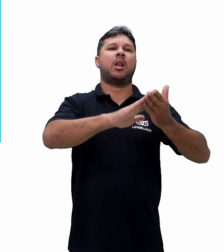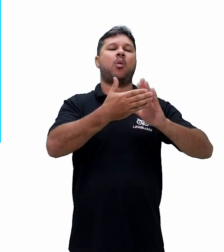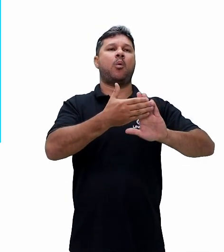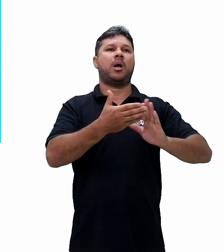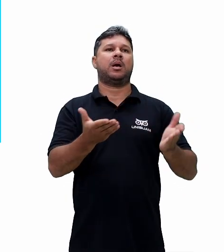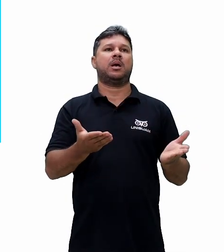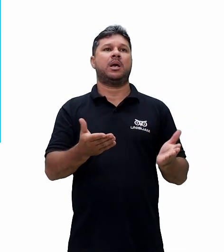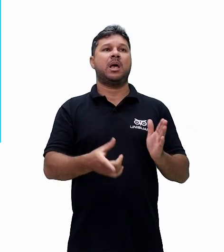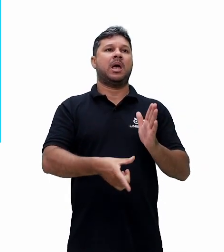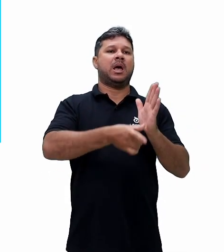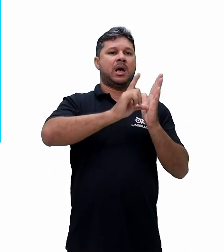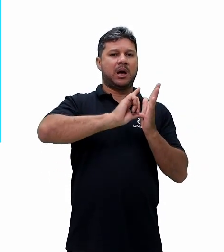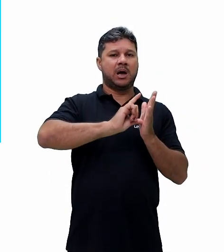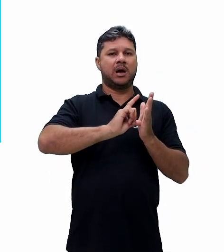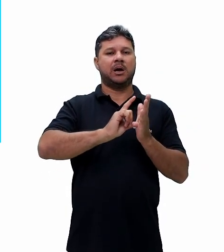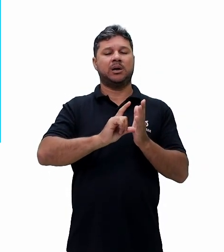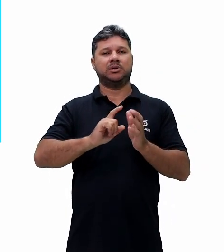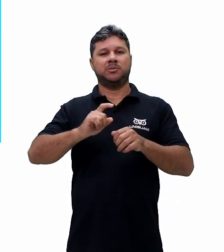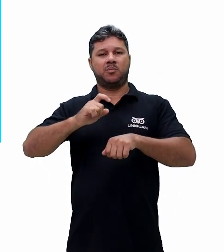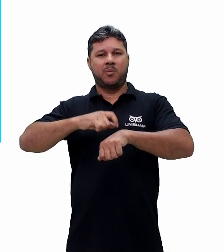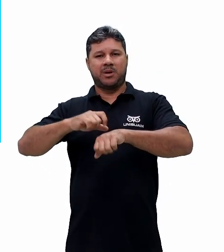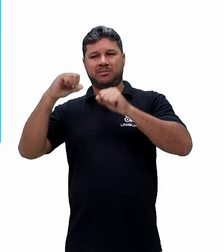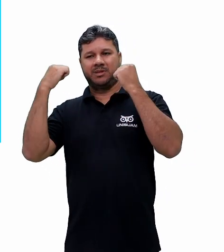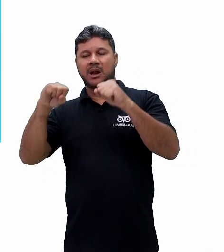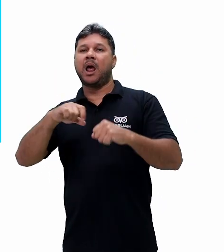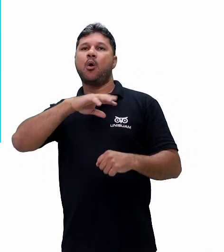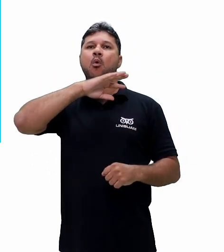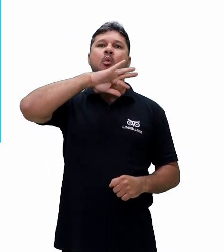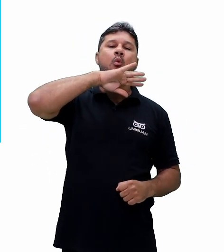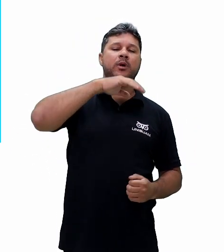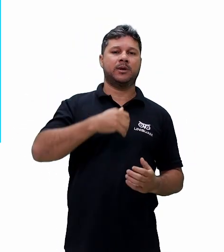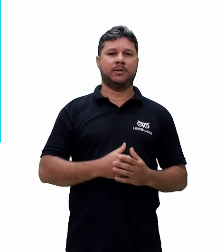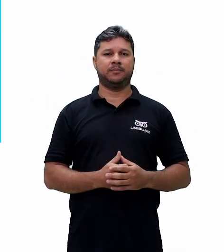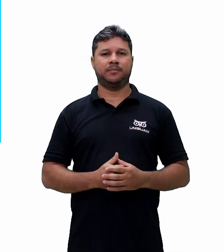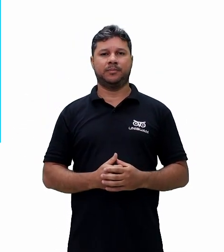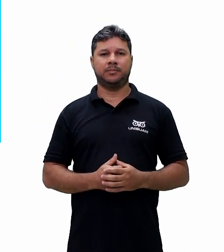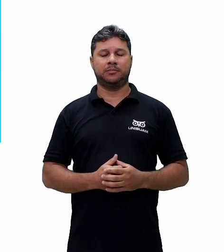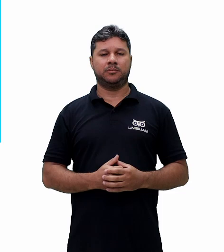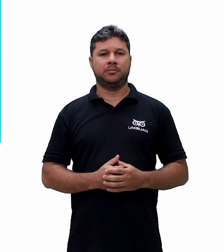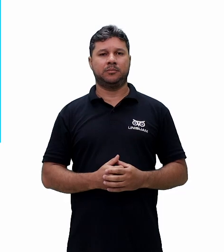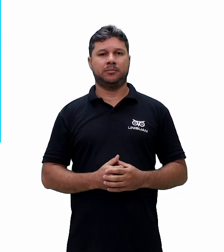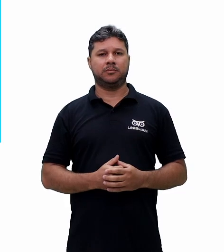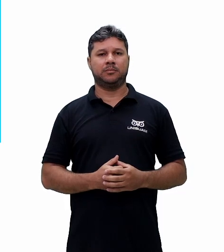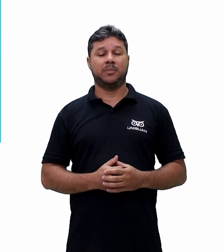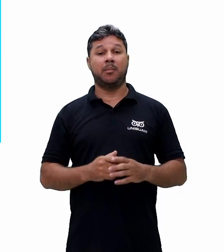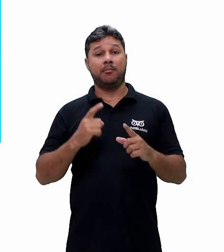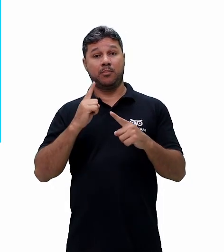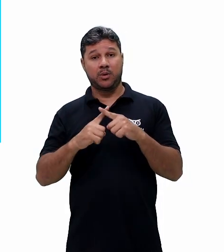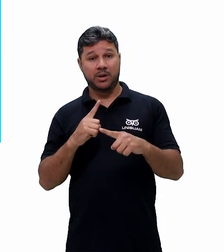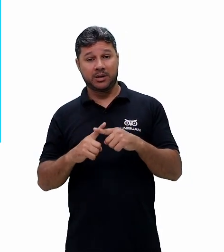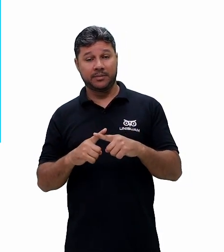que alongar antes de uma sessão de treino é ruim.